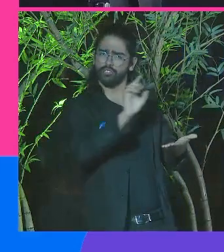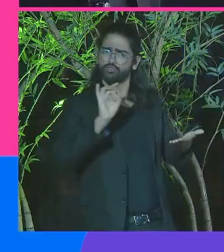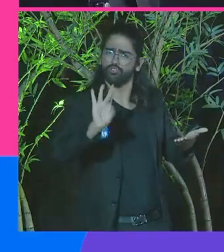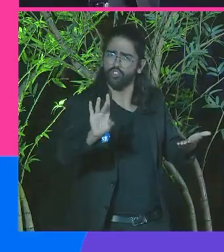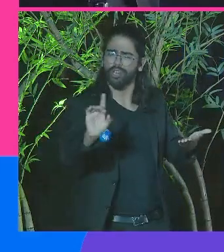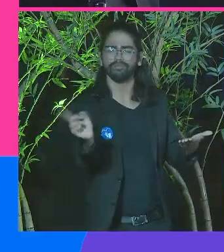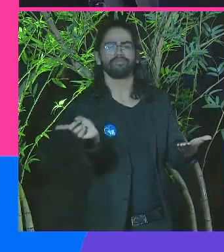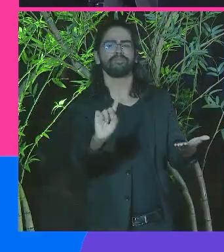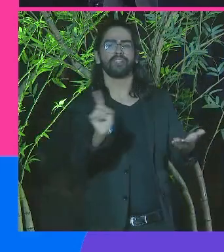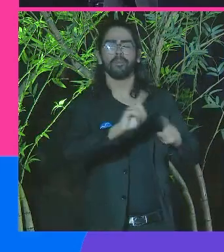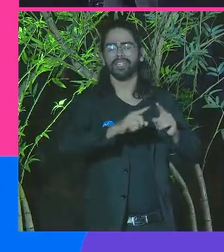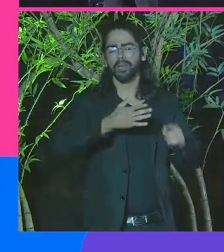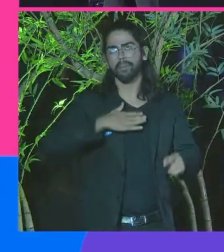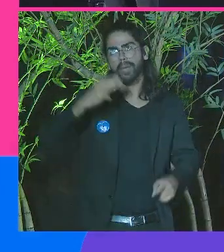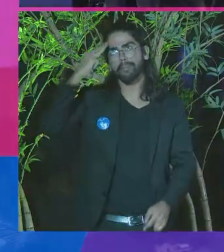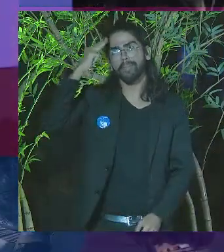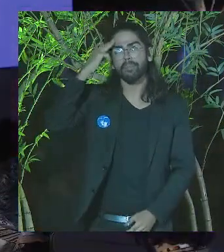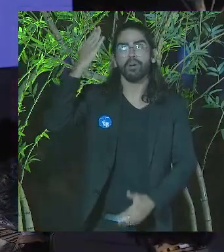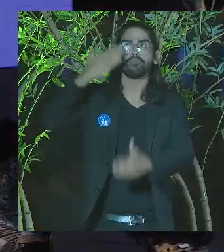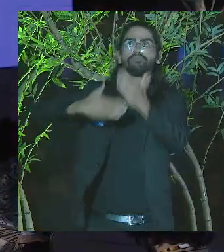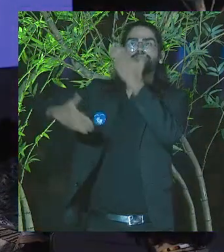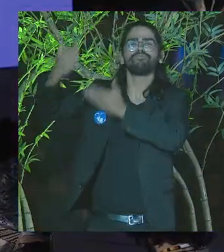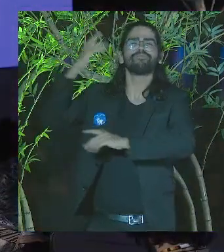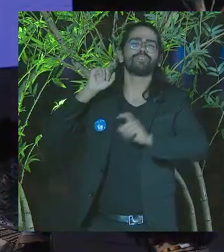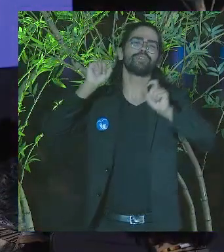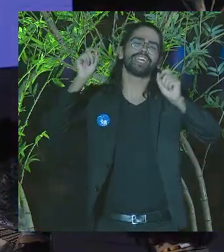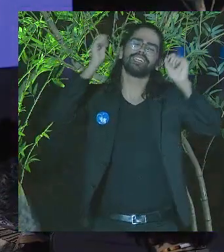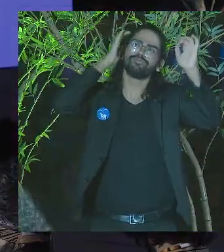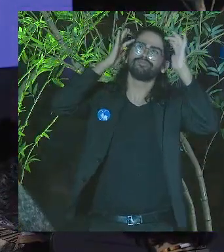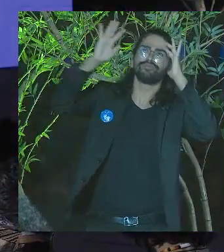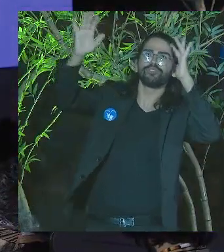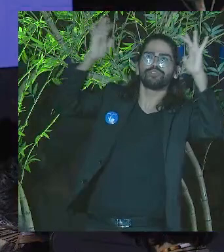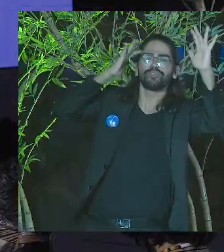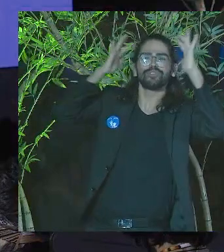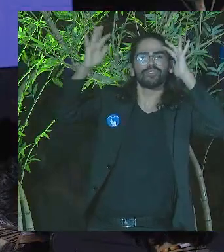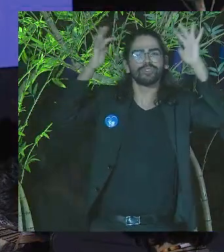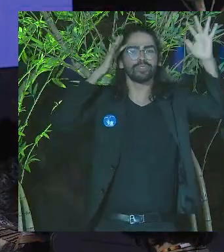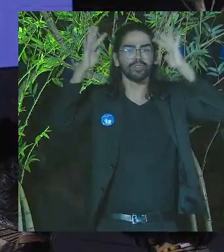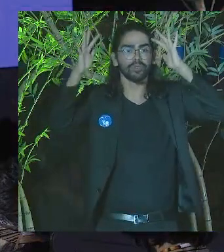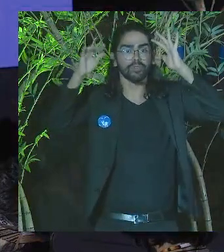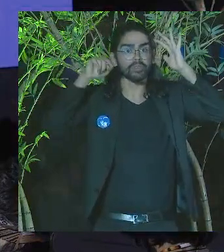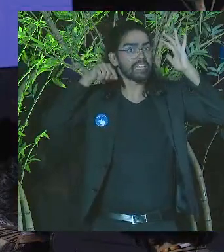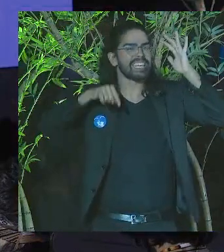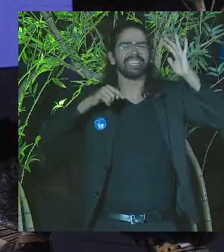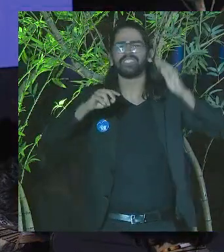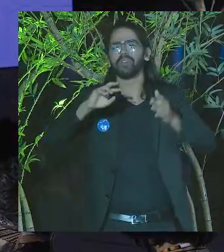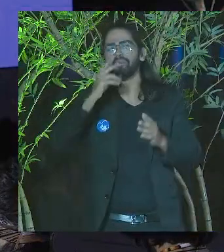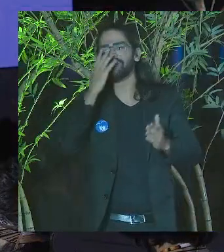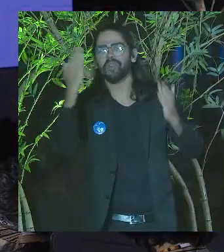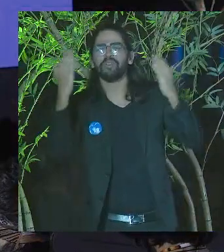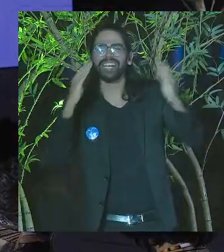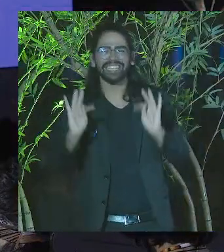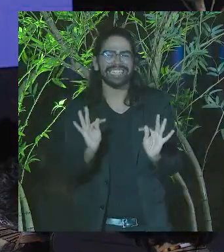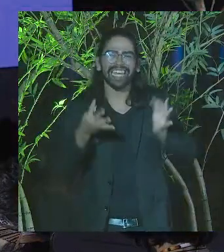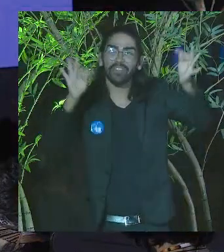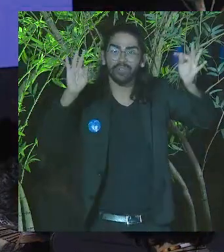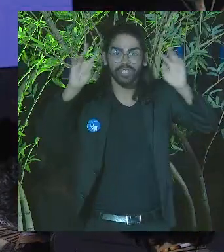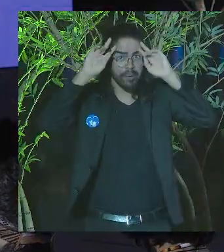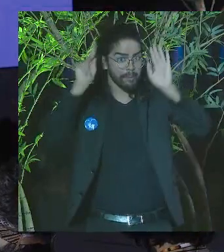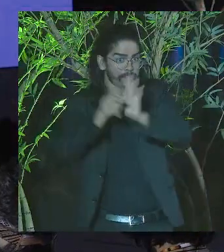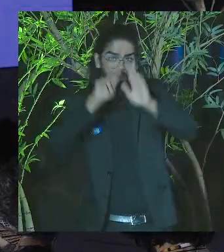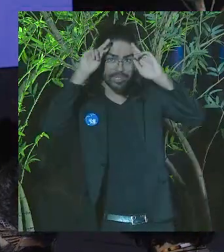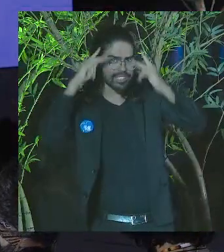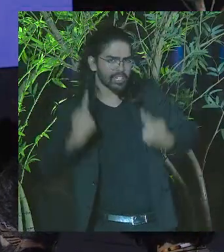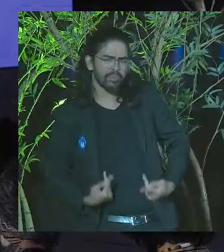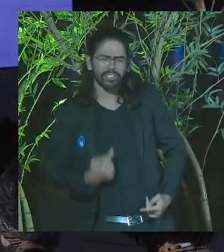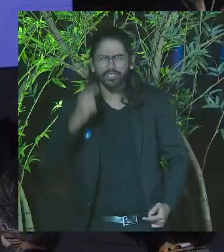A memória mais antiga que eu tenho tem a ver com a imaginação. Essa tecnologia humana ancestral que a gente tem de criação de futuros